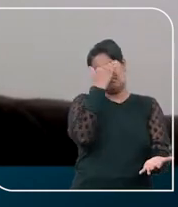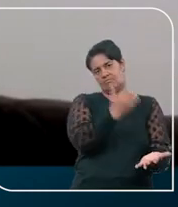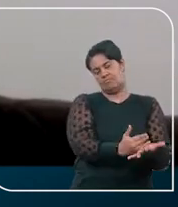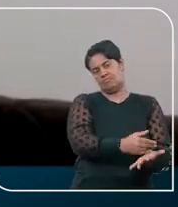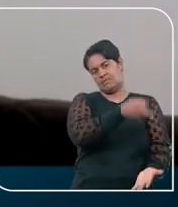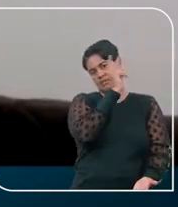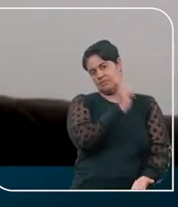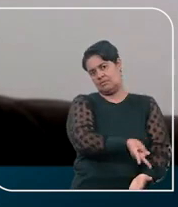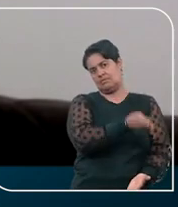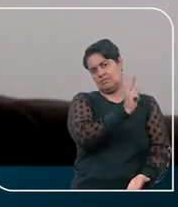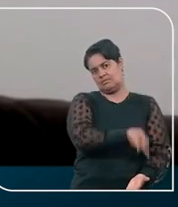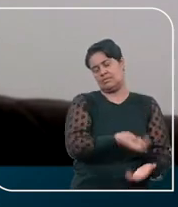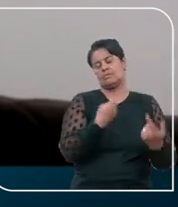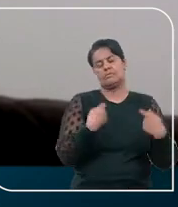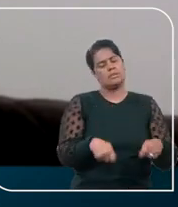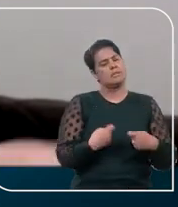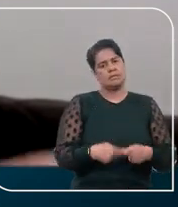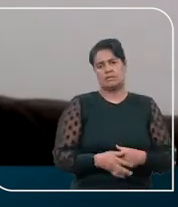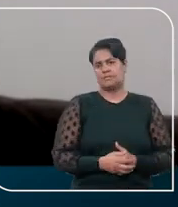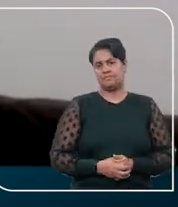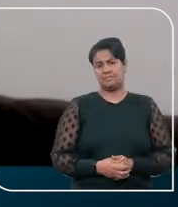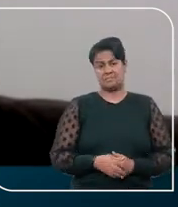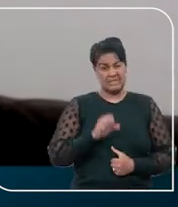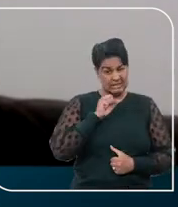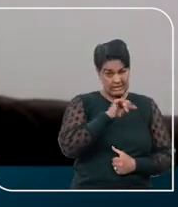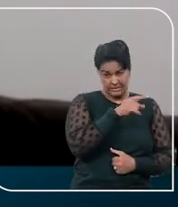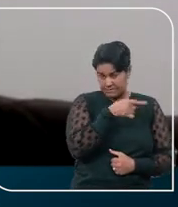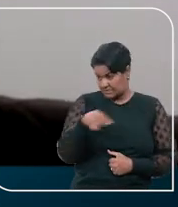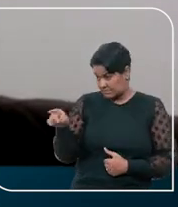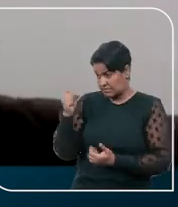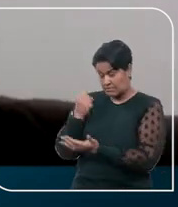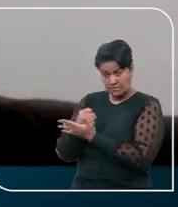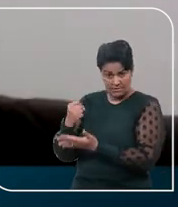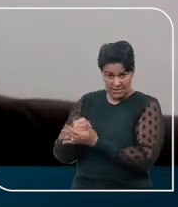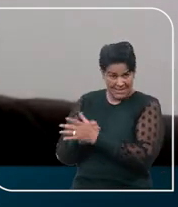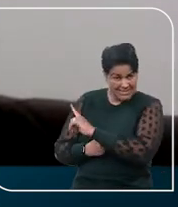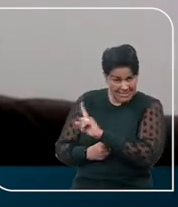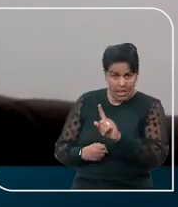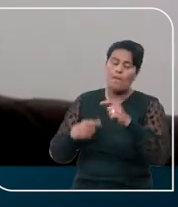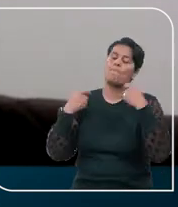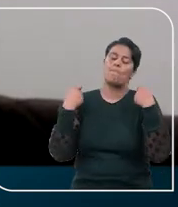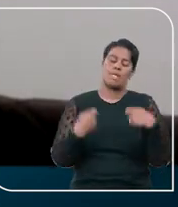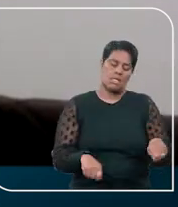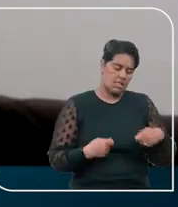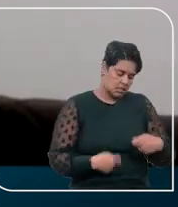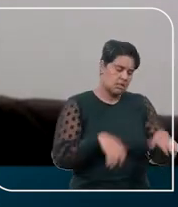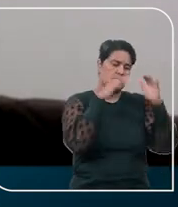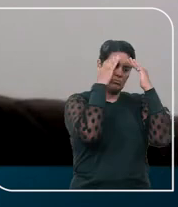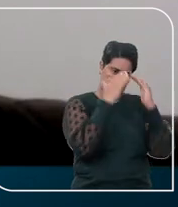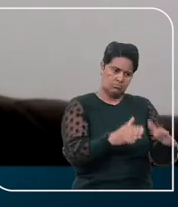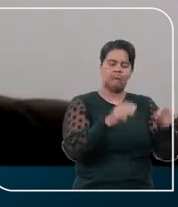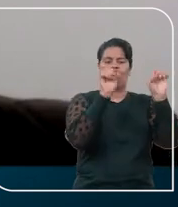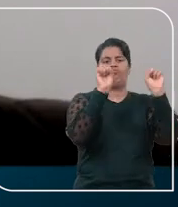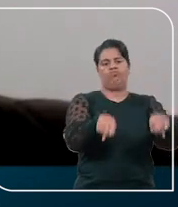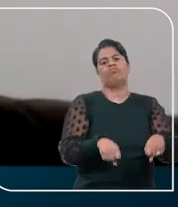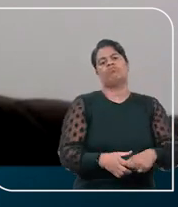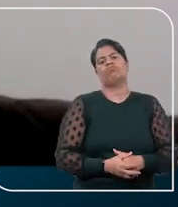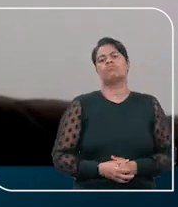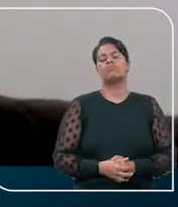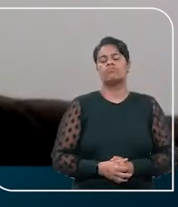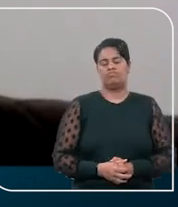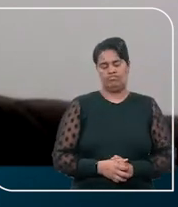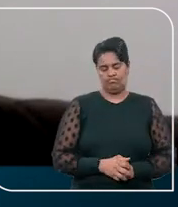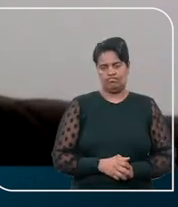né? Cumpre, se faz cumprir, estipula obrigações, pode aplicar penalidades, sim, nas relações entre